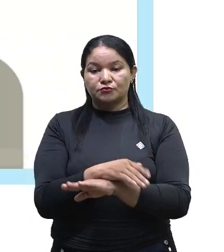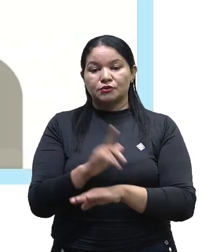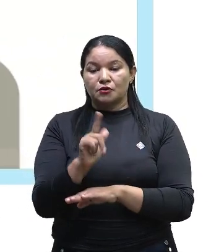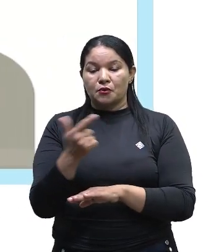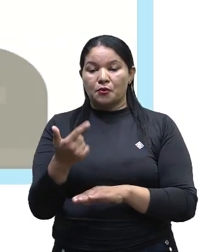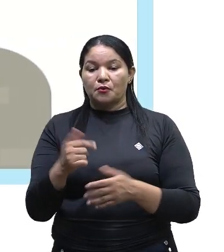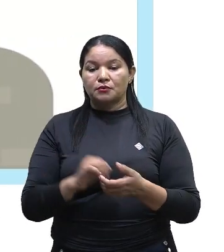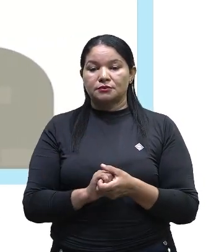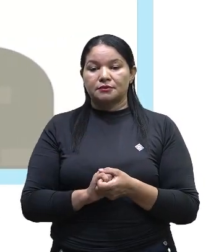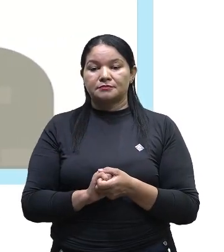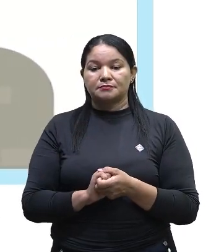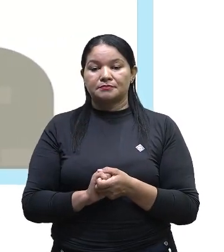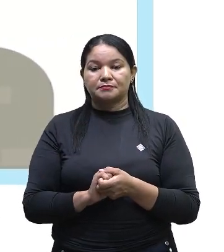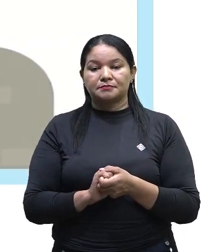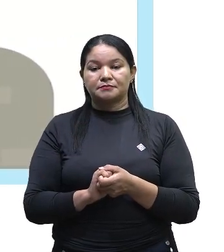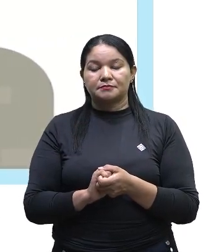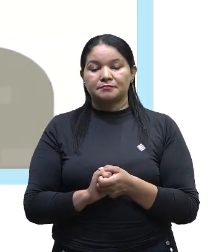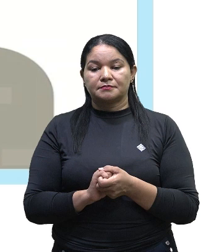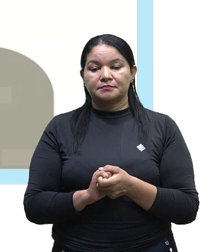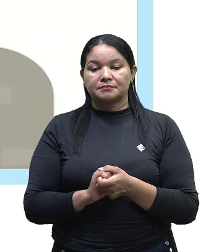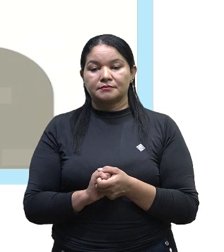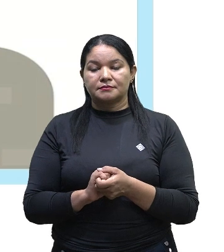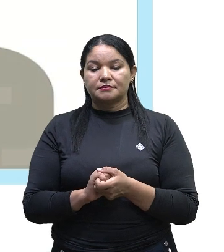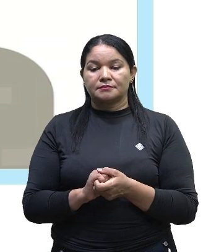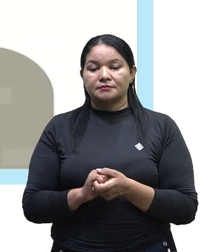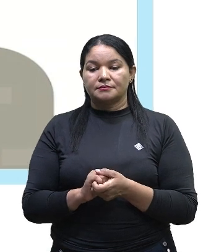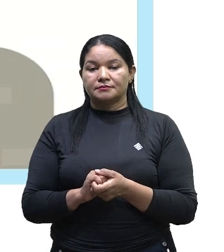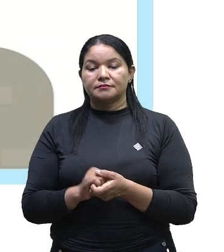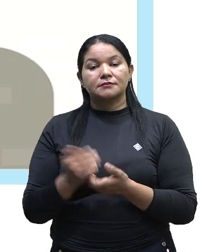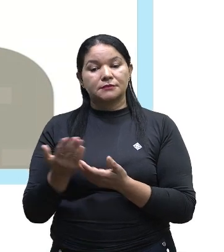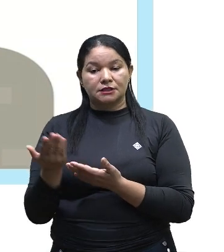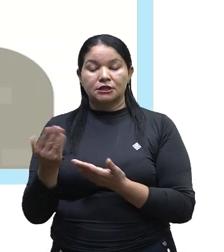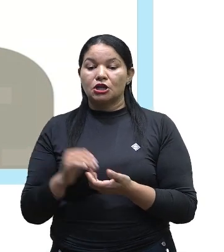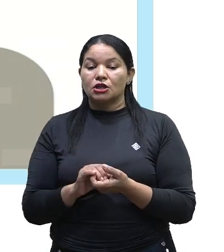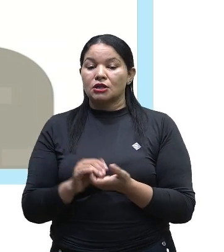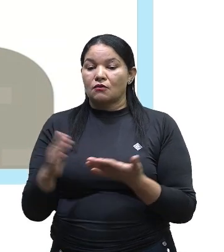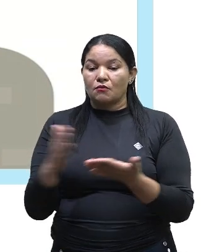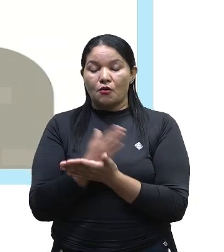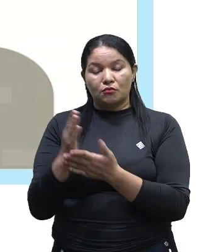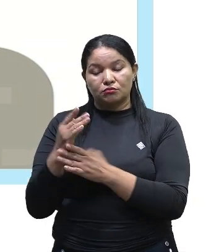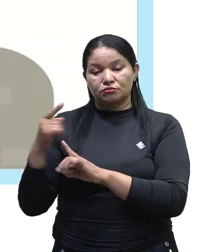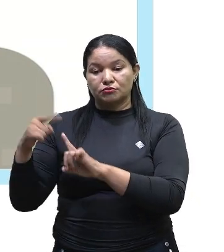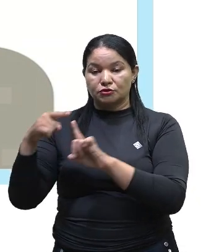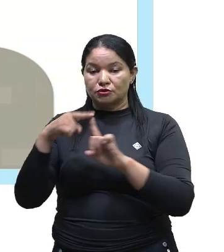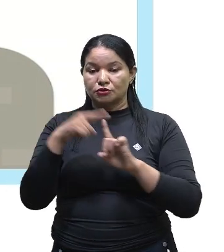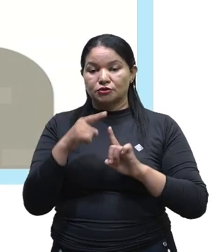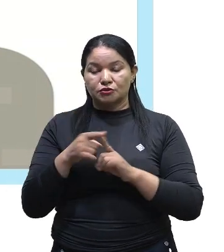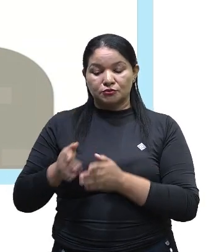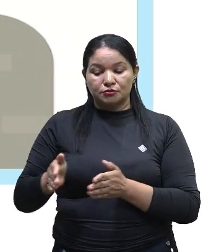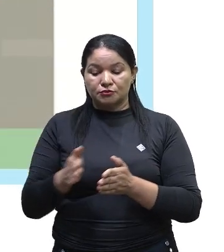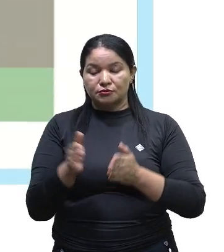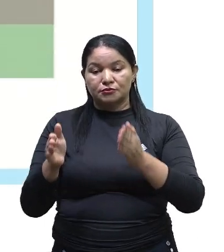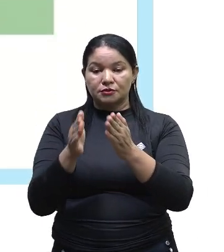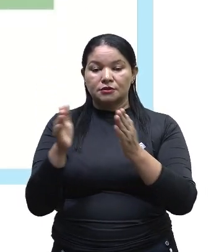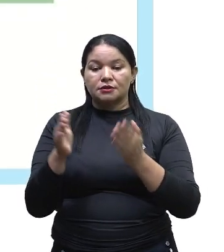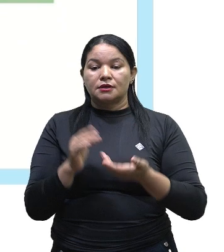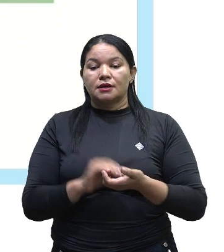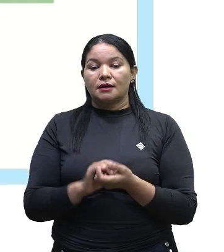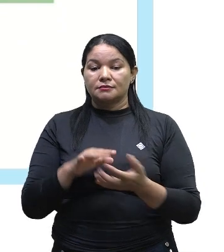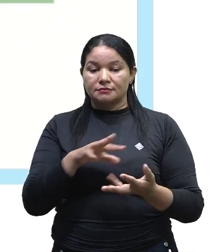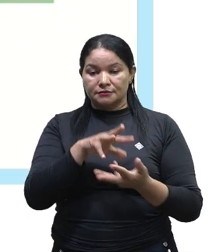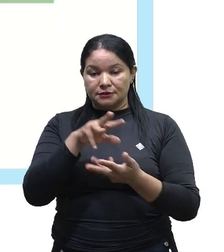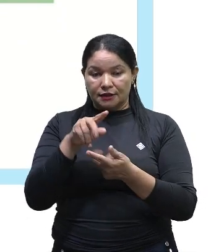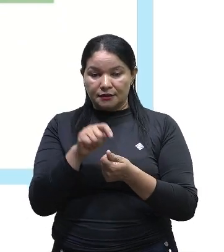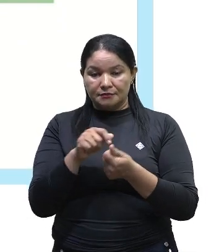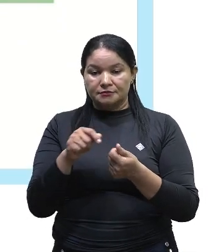la autopista. São exemplos aí de vias de acesso dos meios de transporte por tierra.